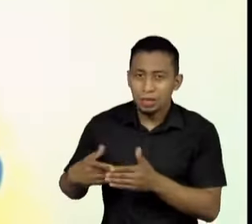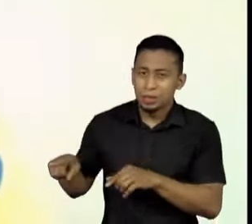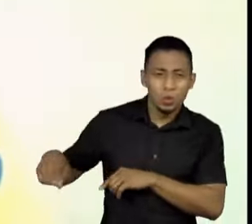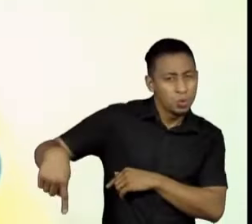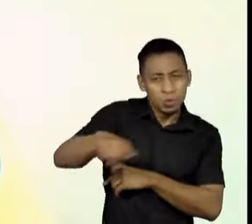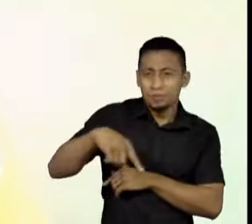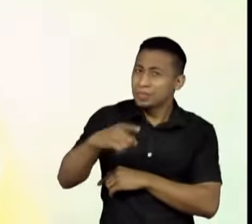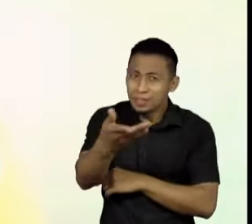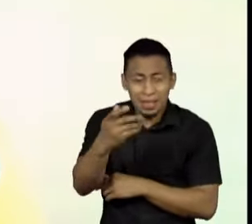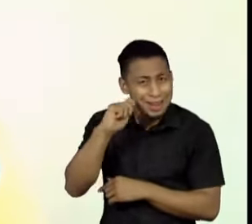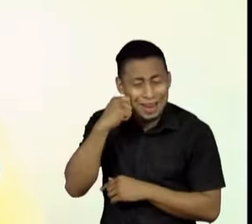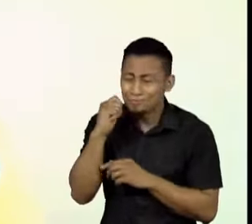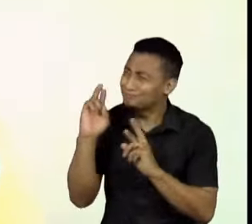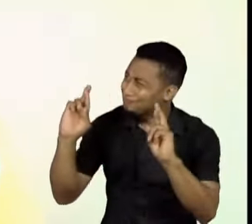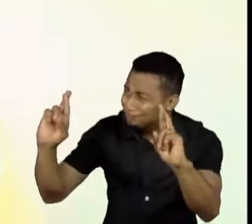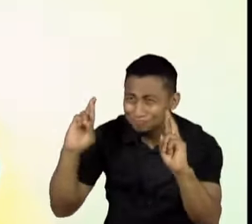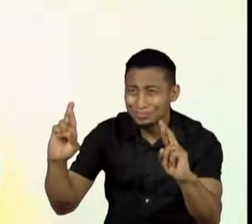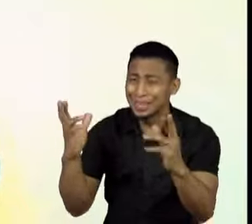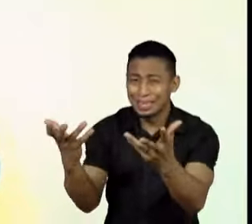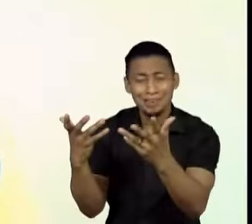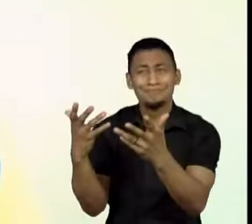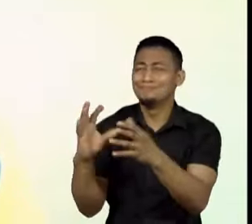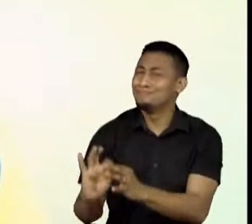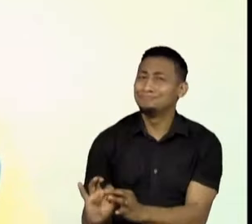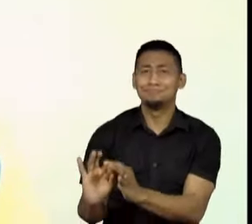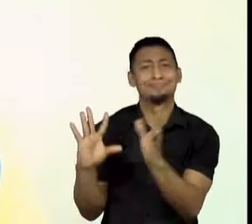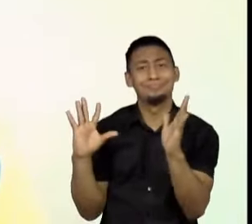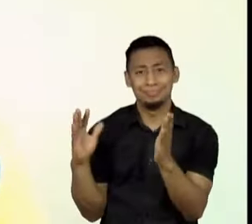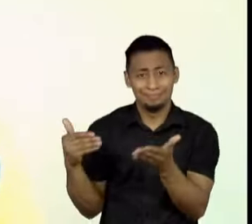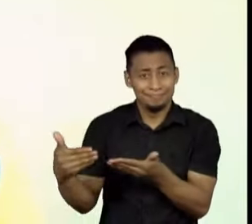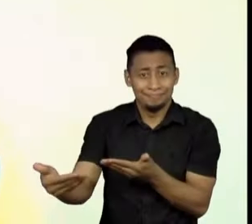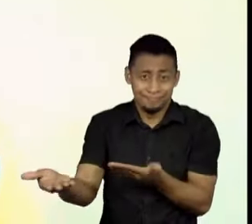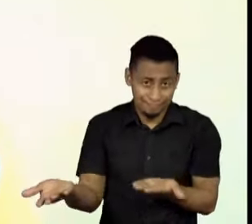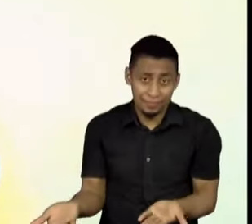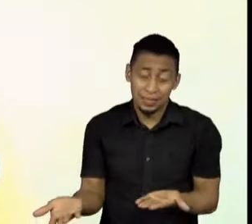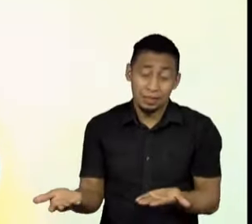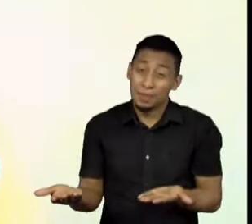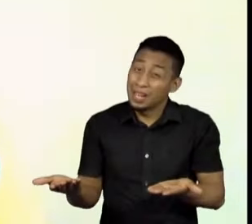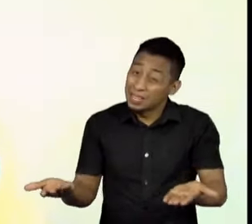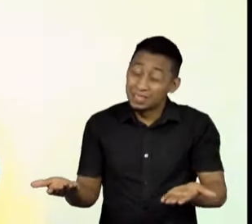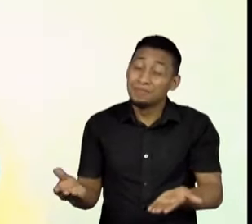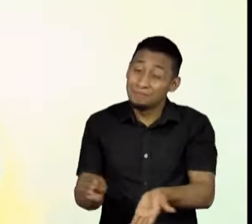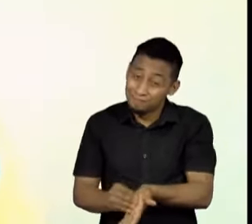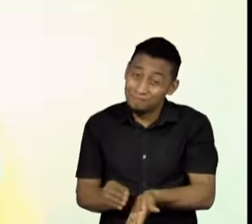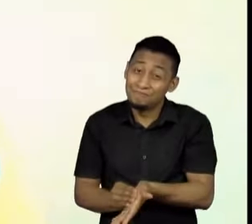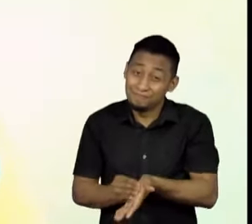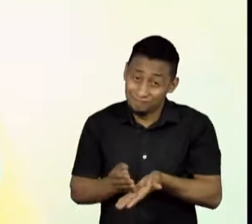muito mais teimosia do que certeza, nós não vivemos muito